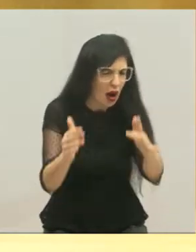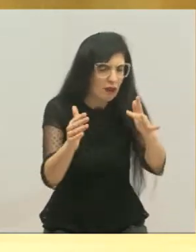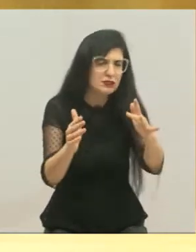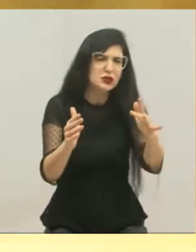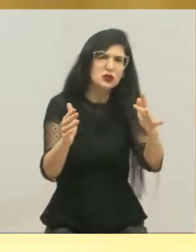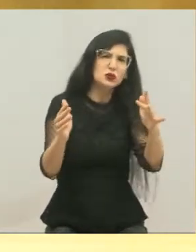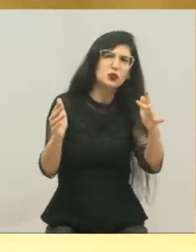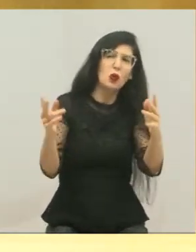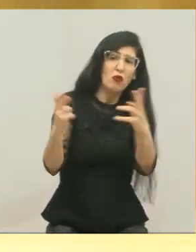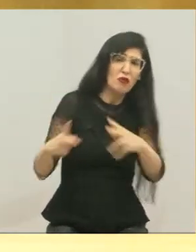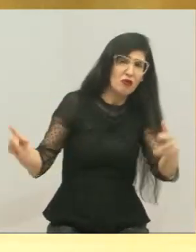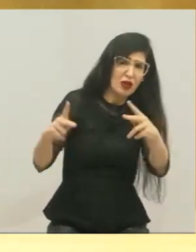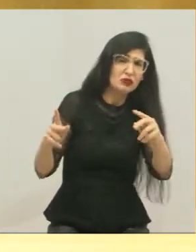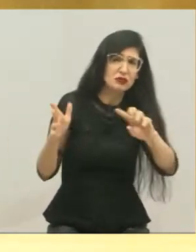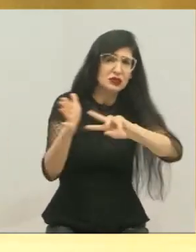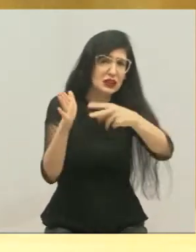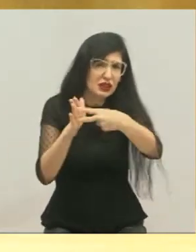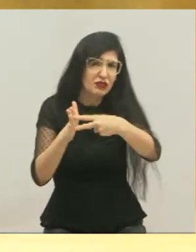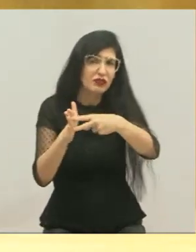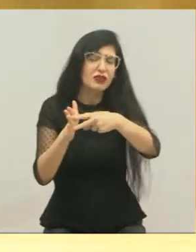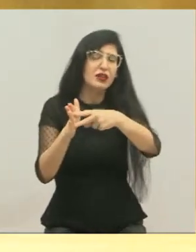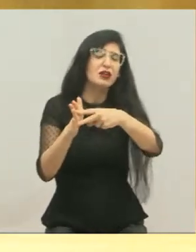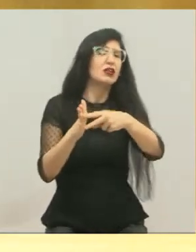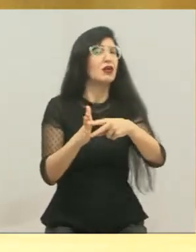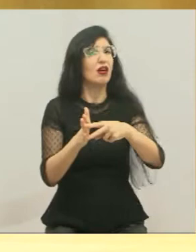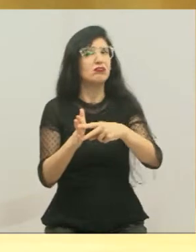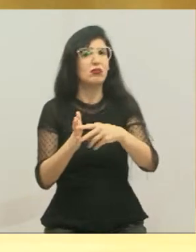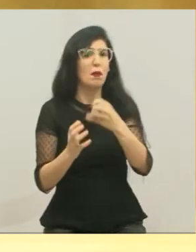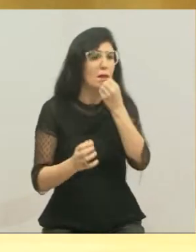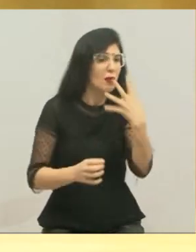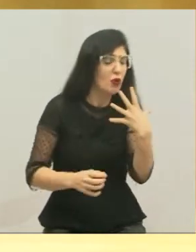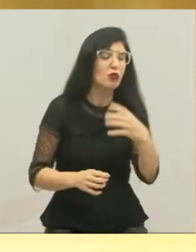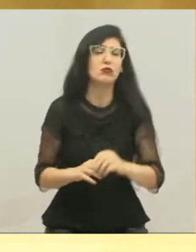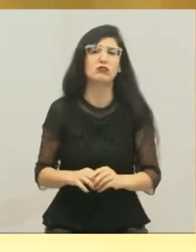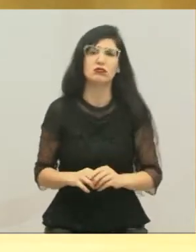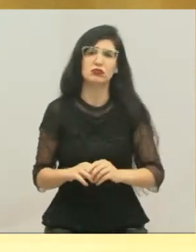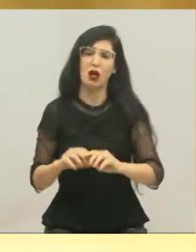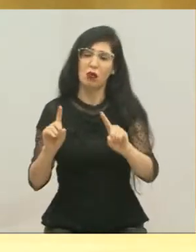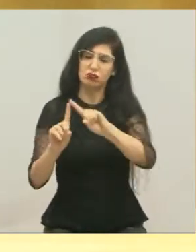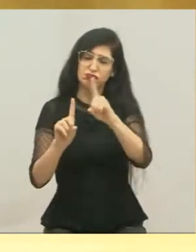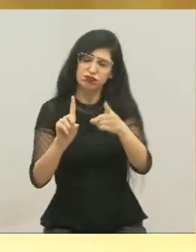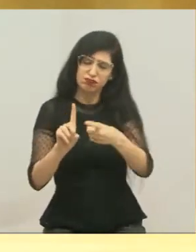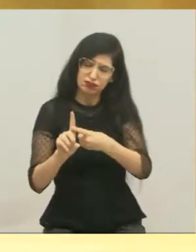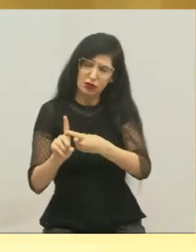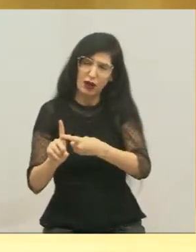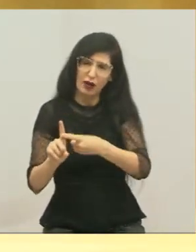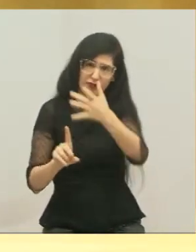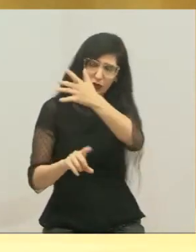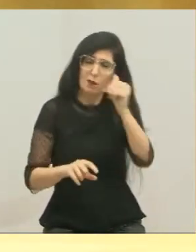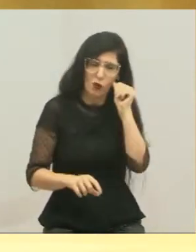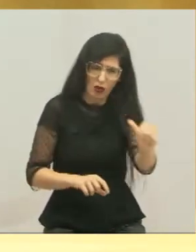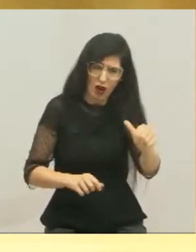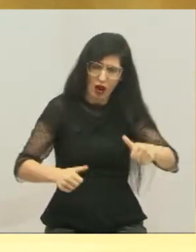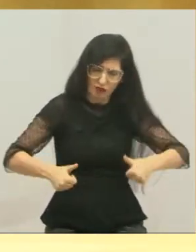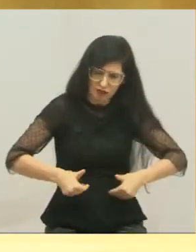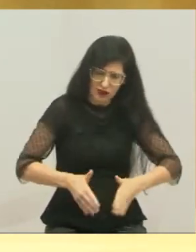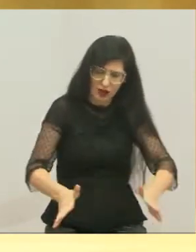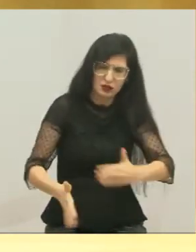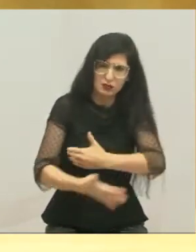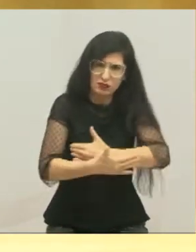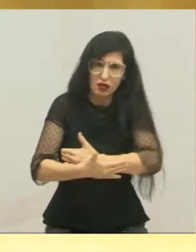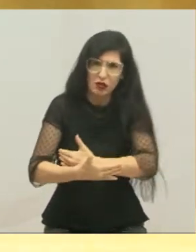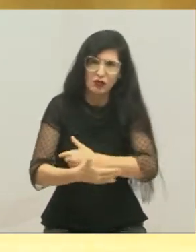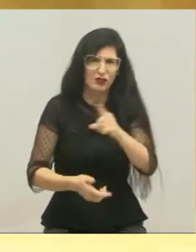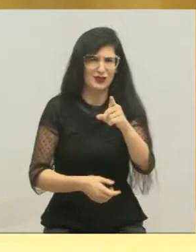no ventre de uma mulher, também não pode compreender as obras de Deus, o Criador de todas as coisas.